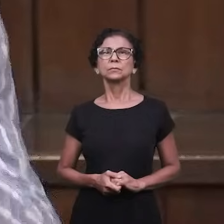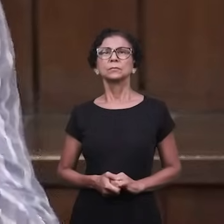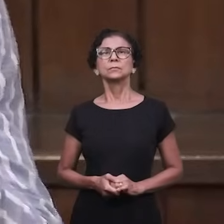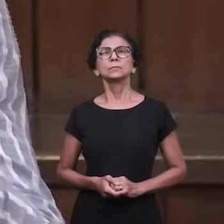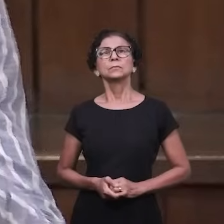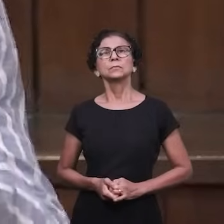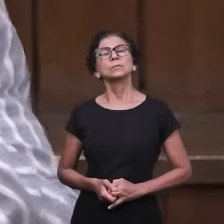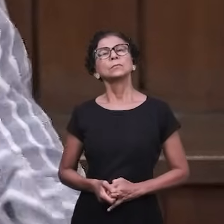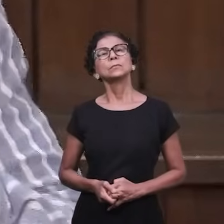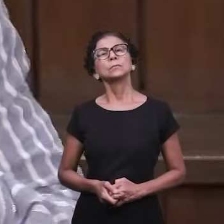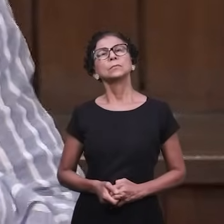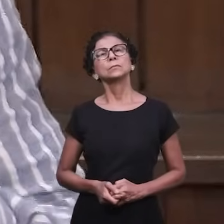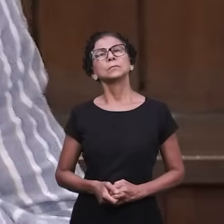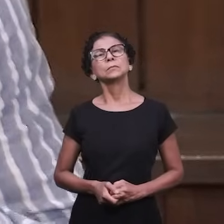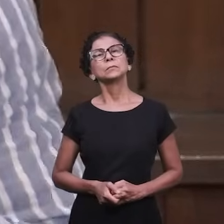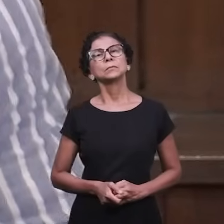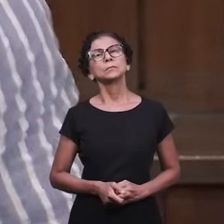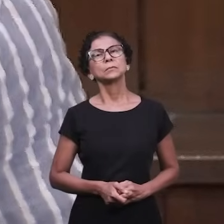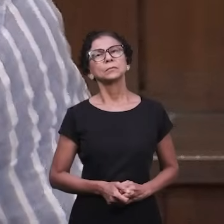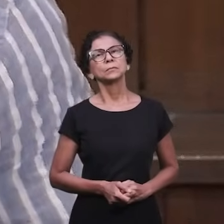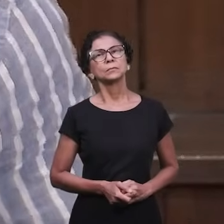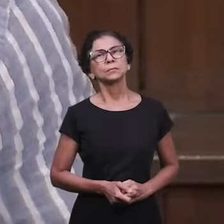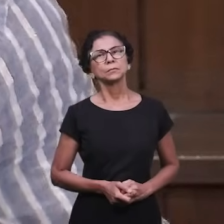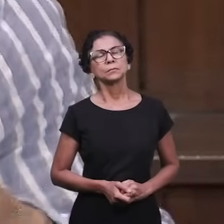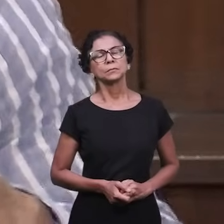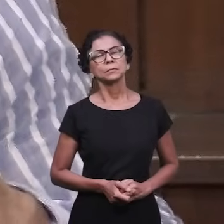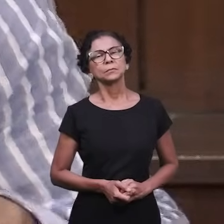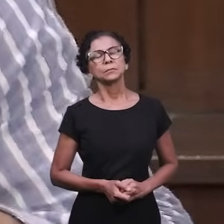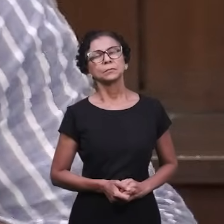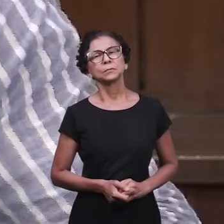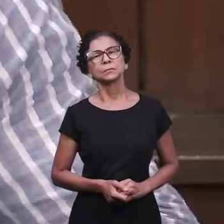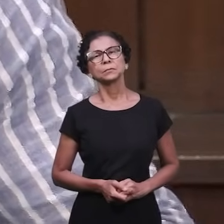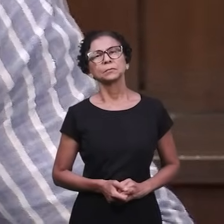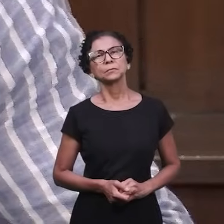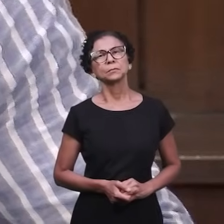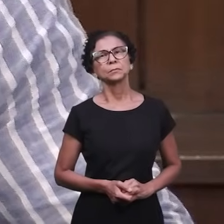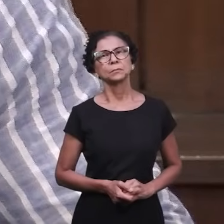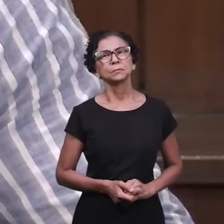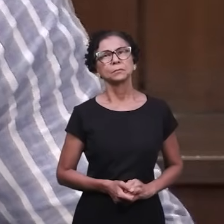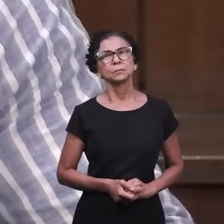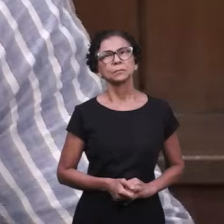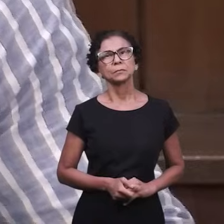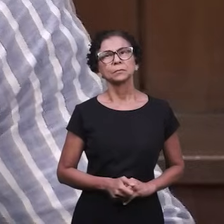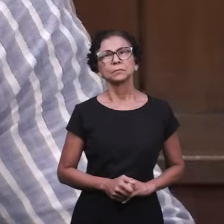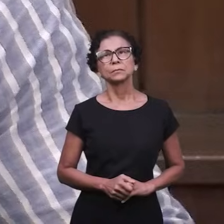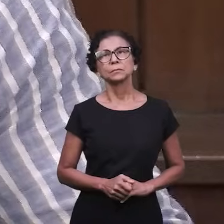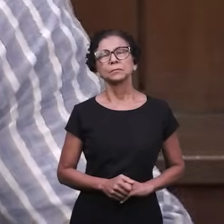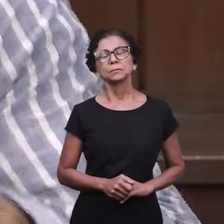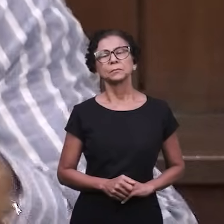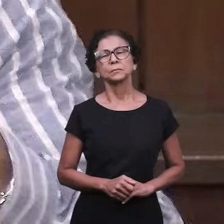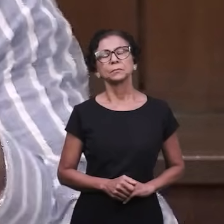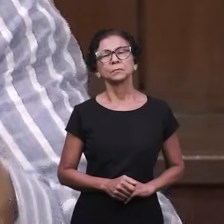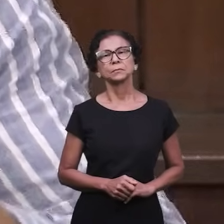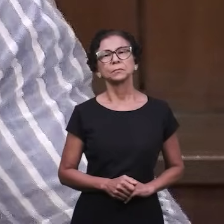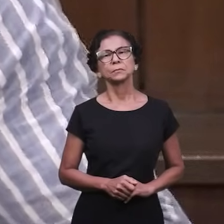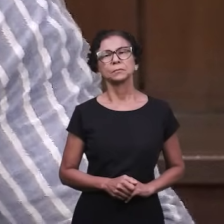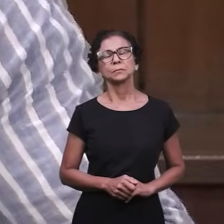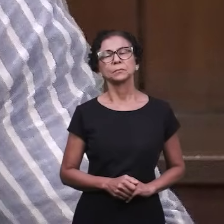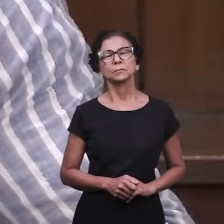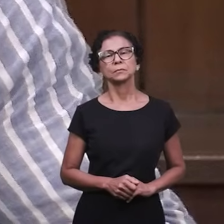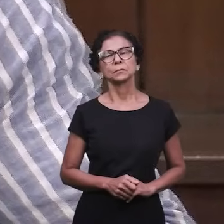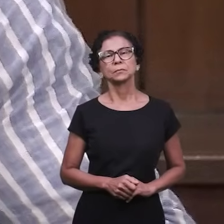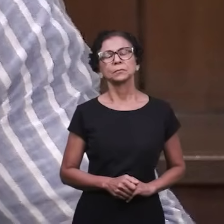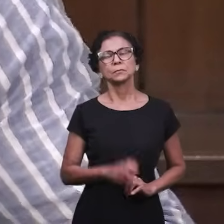E eu vou mencionar aqui, para que os irmãos possam estar anotando, né? O que acontecerá